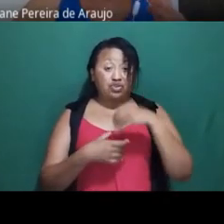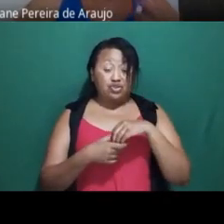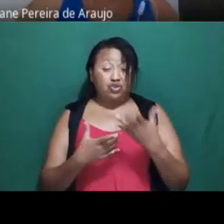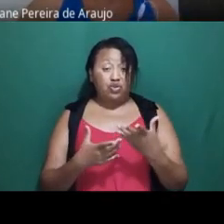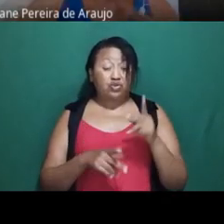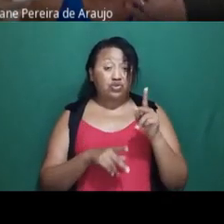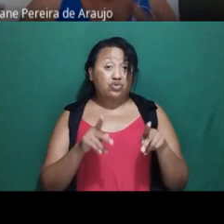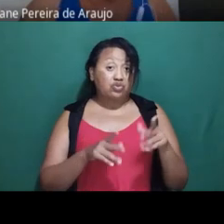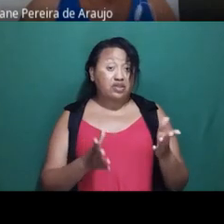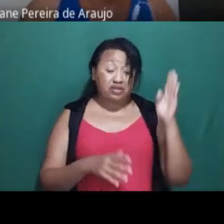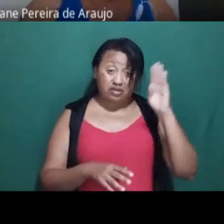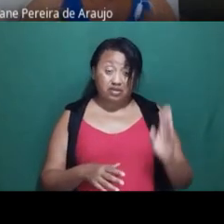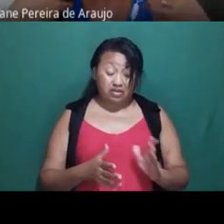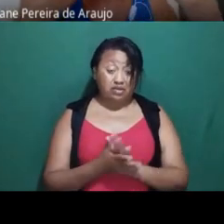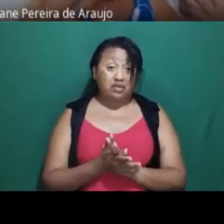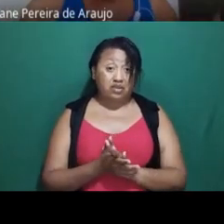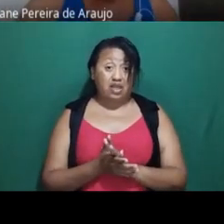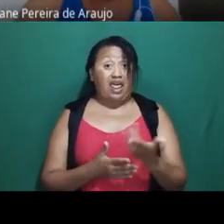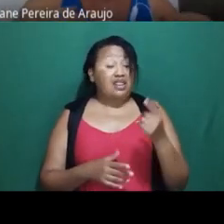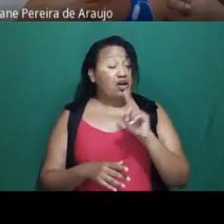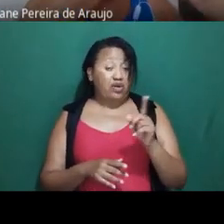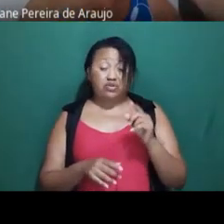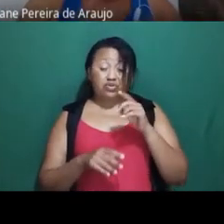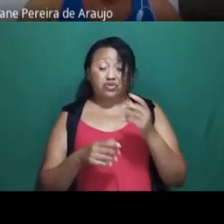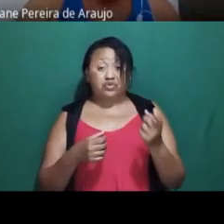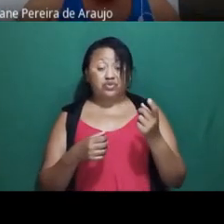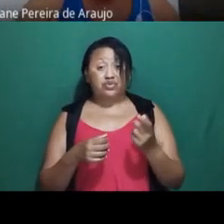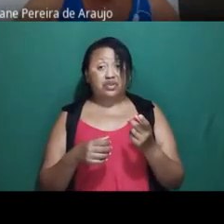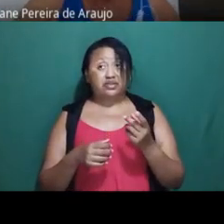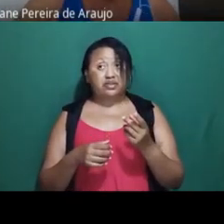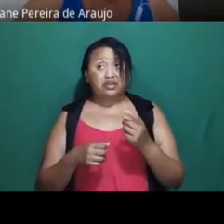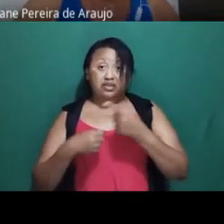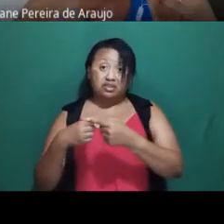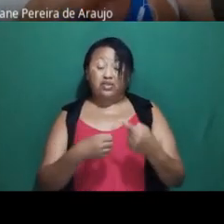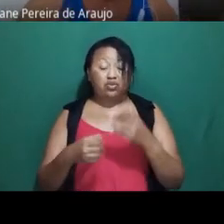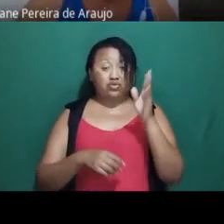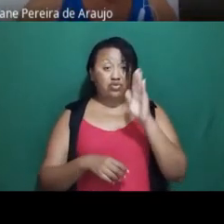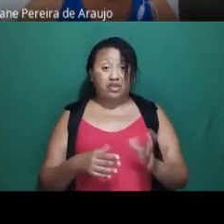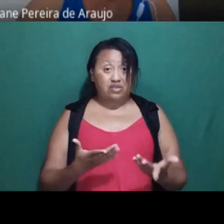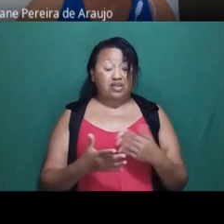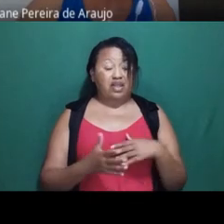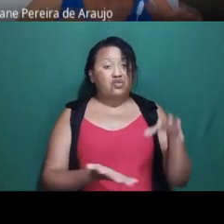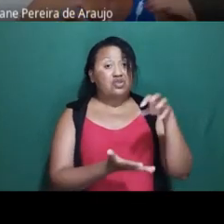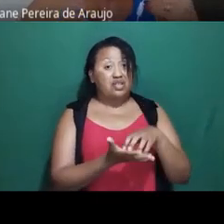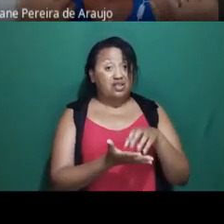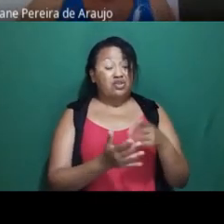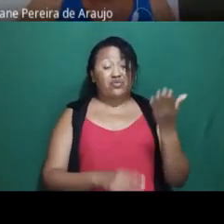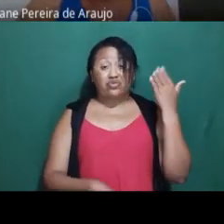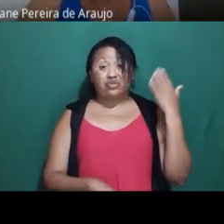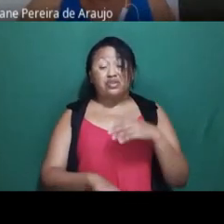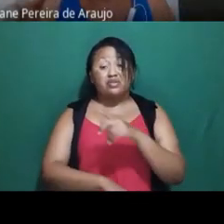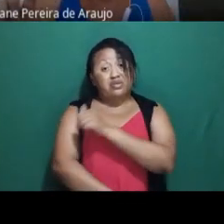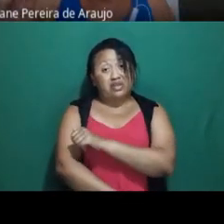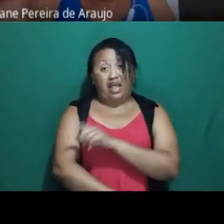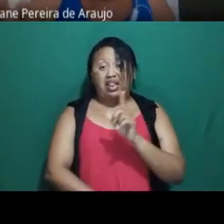do Brasil como eu falei não é do interior do Brasil é da Metrópole né é da capital do Brasil a época do Rio de Janeiro não é e não